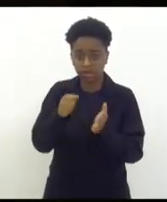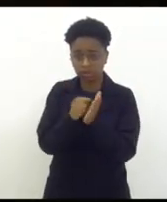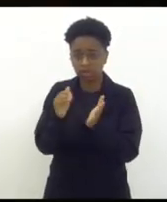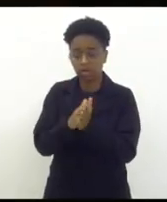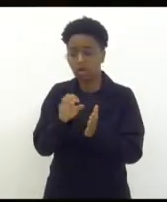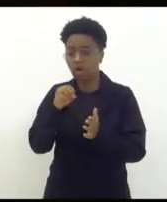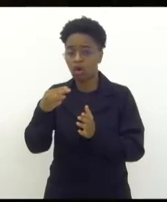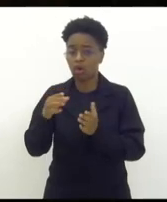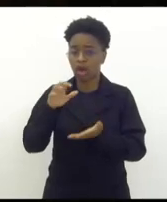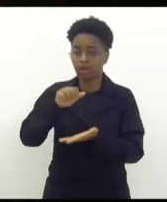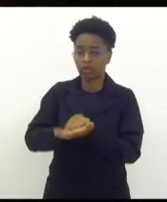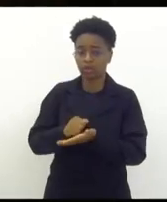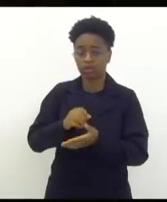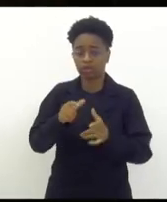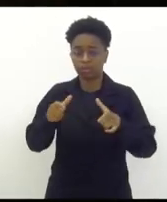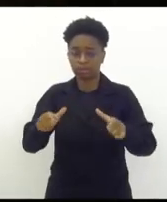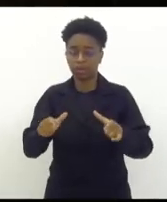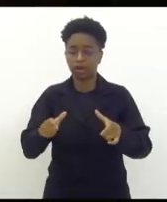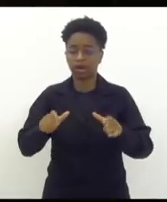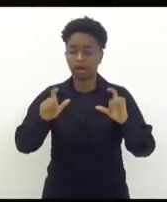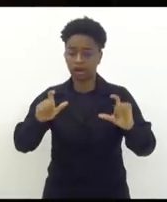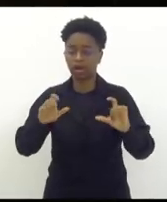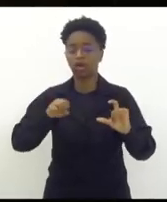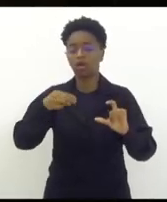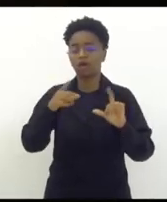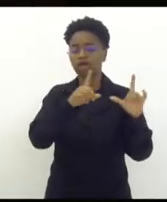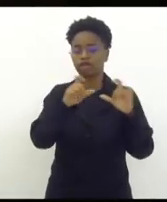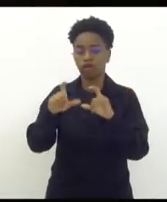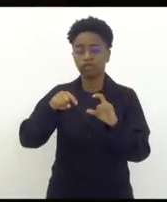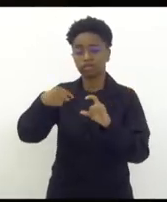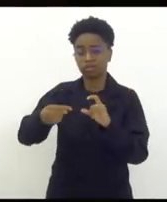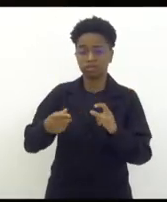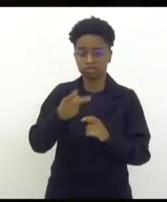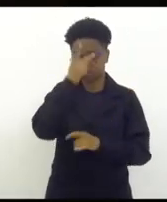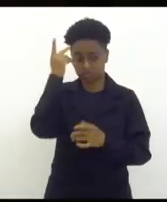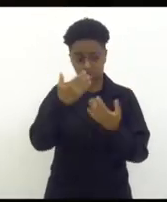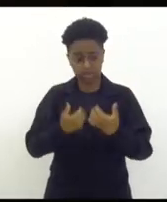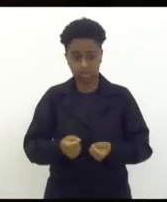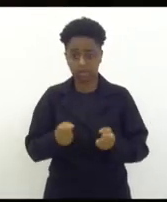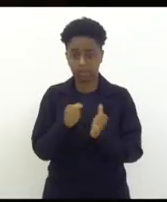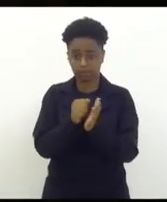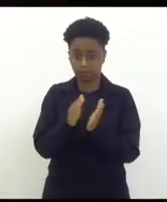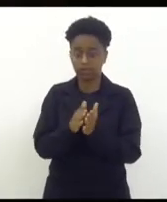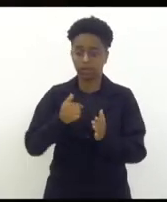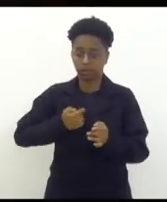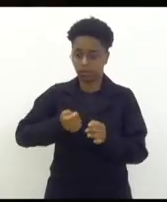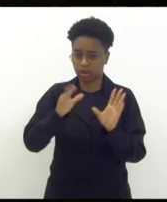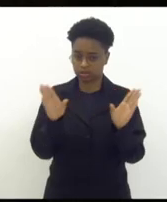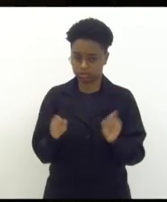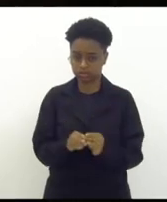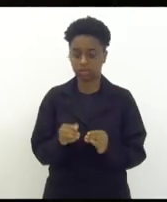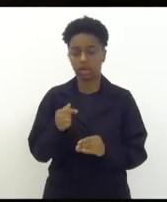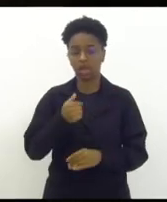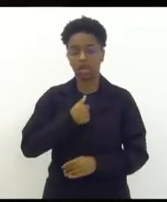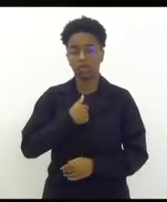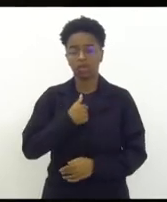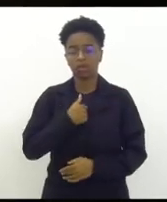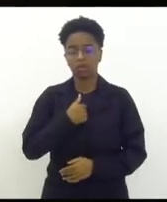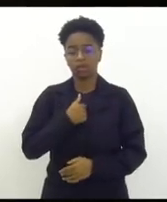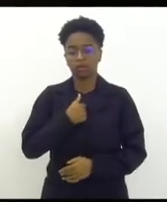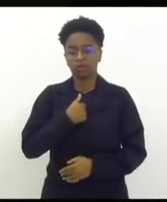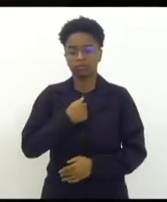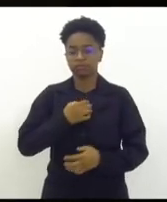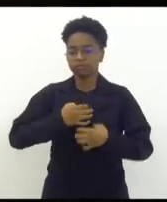placa tira uma fotografia e depois a multa chega covardia em cima de covardia E aí para concluir seu presidente eu fico